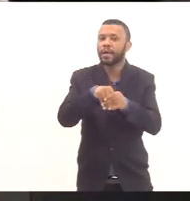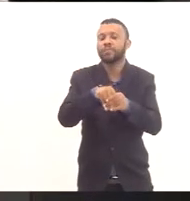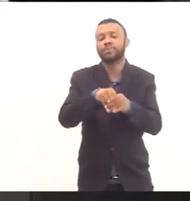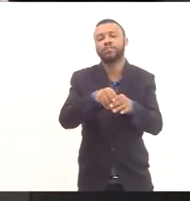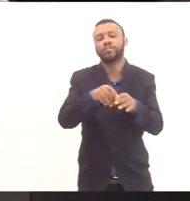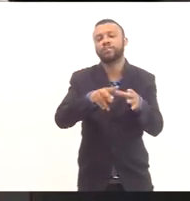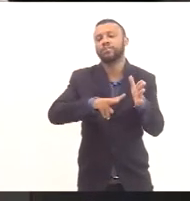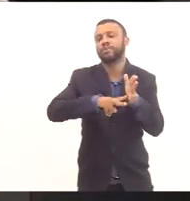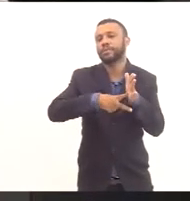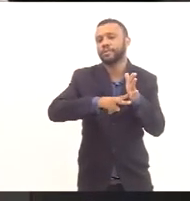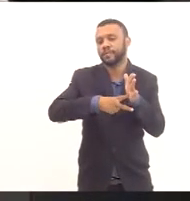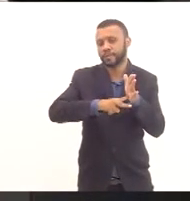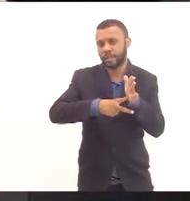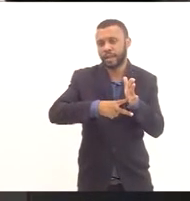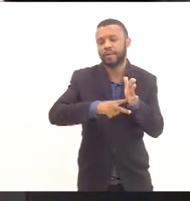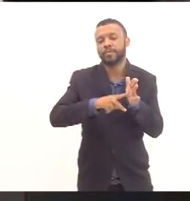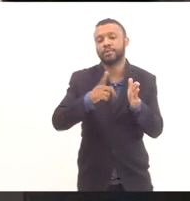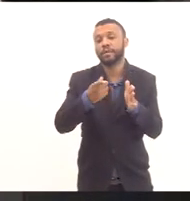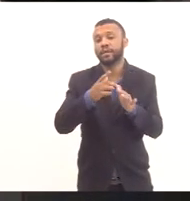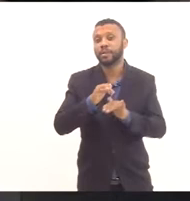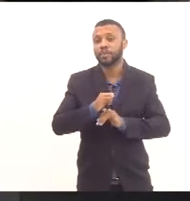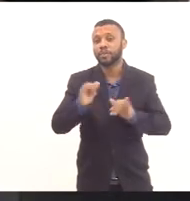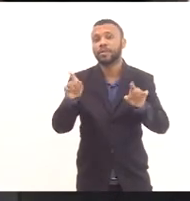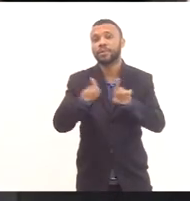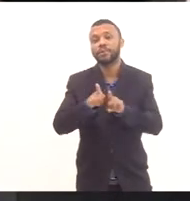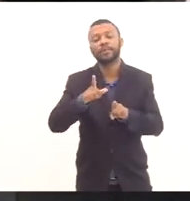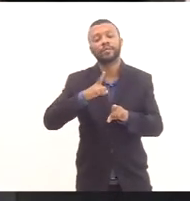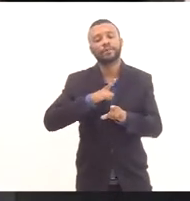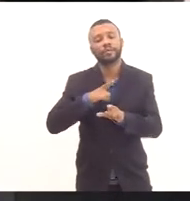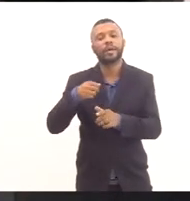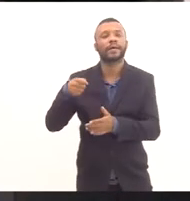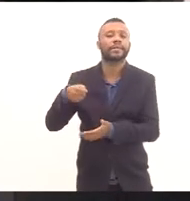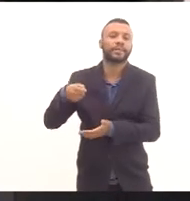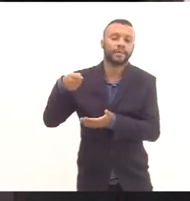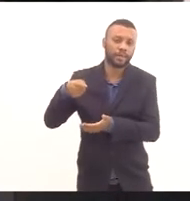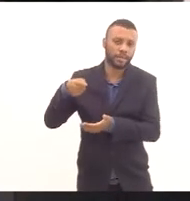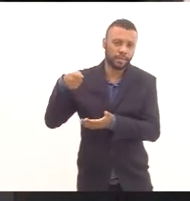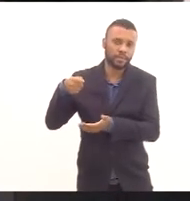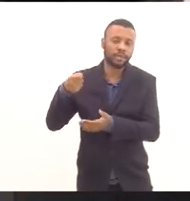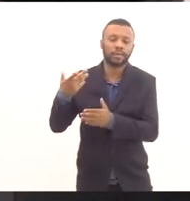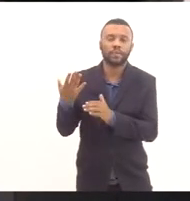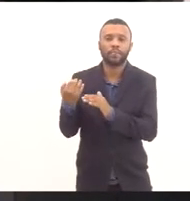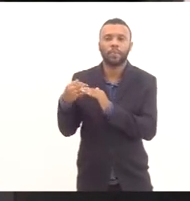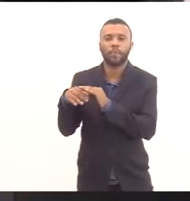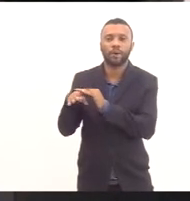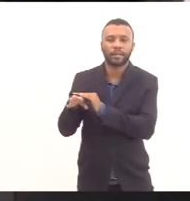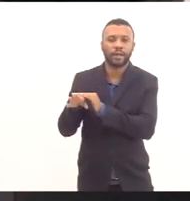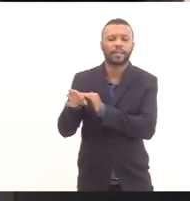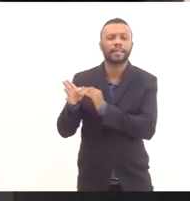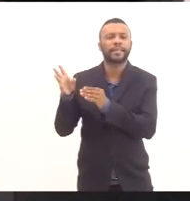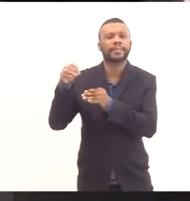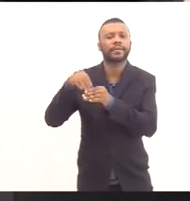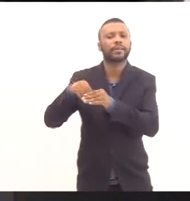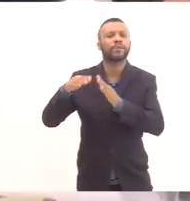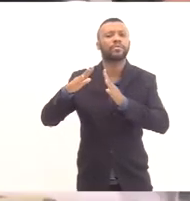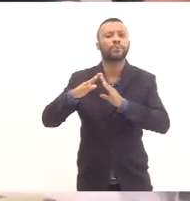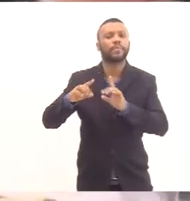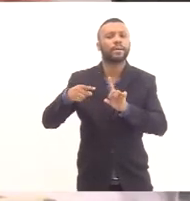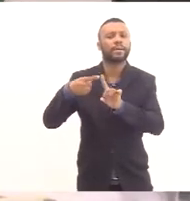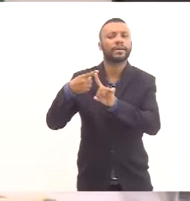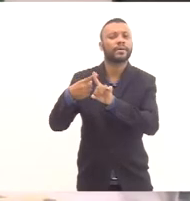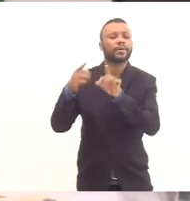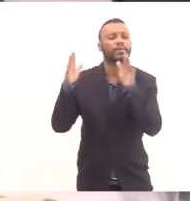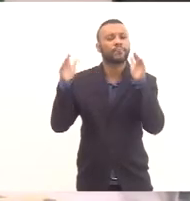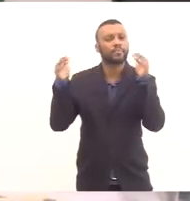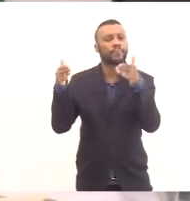a notícia de que havia também cestas que estavam guardadas numa igreja uma